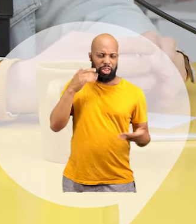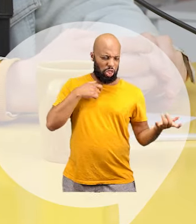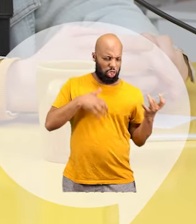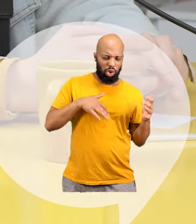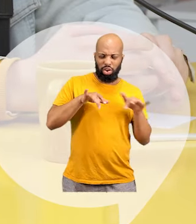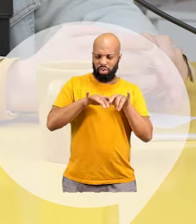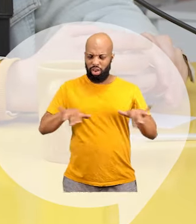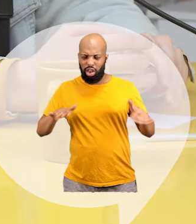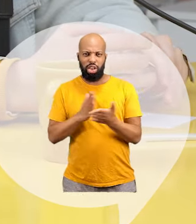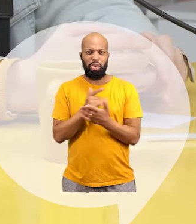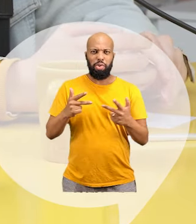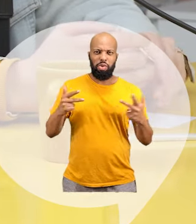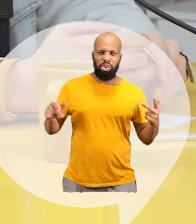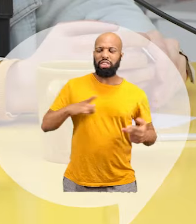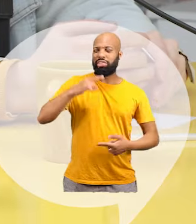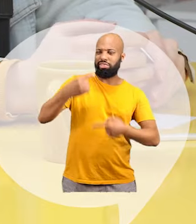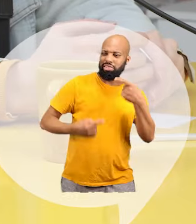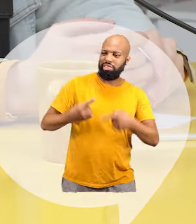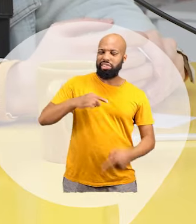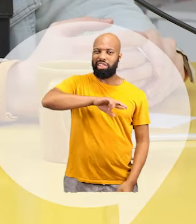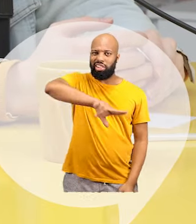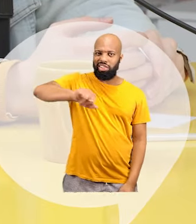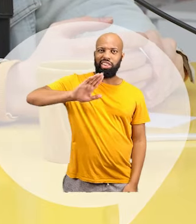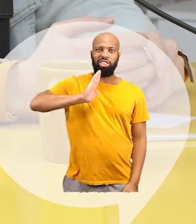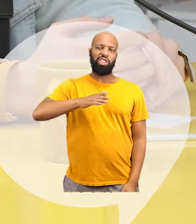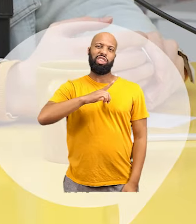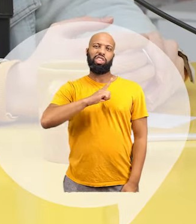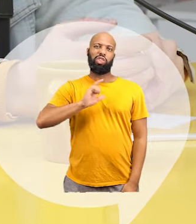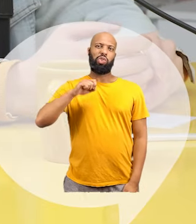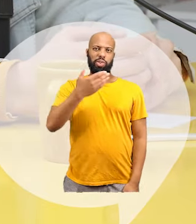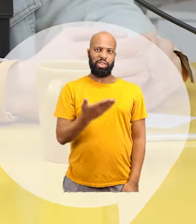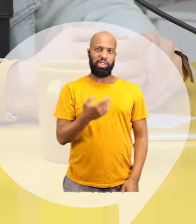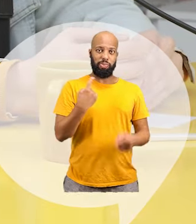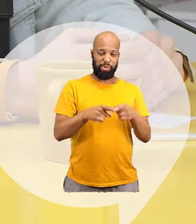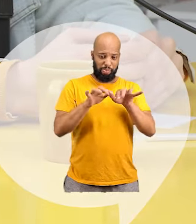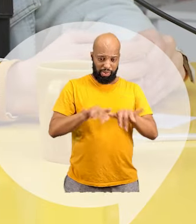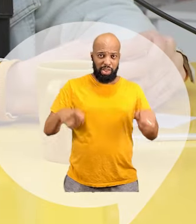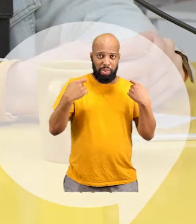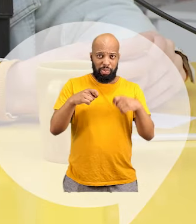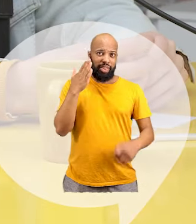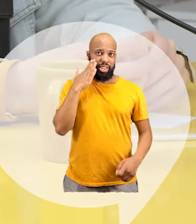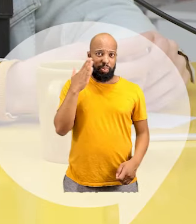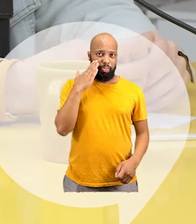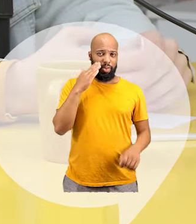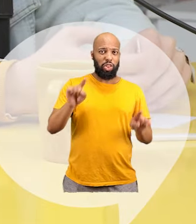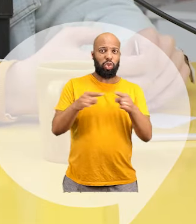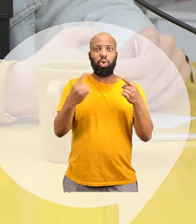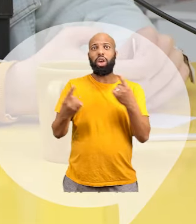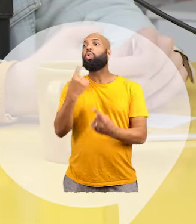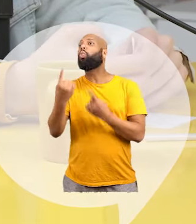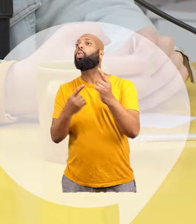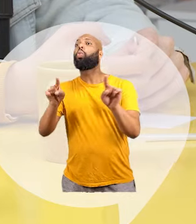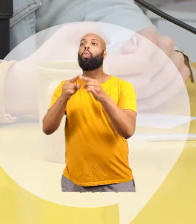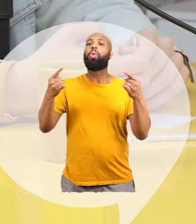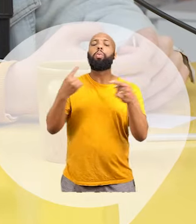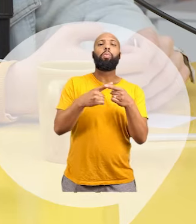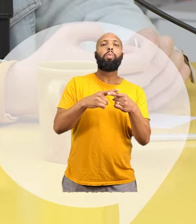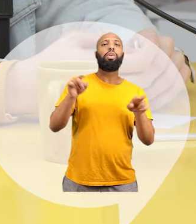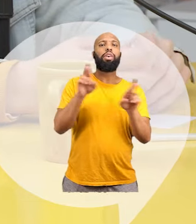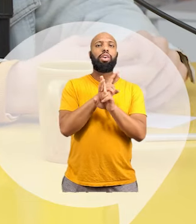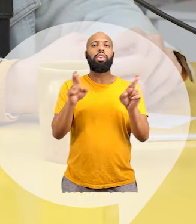isso me remeter tipo várias discussões que eu já tive sobre isso e daí cai muito sobre isso O Pianista Ele precisa saber tocar que é muito relativa porque